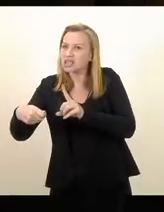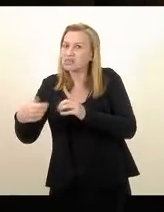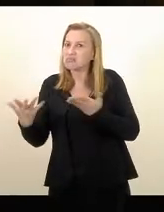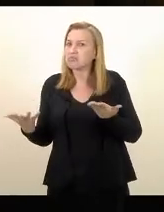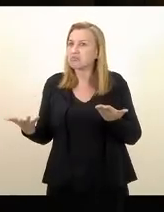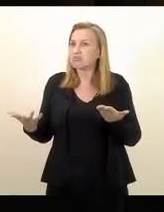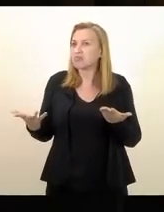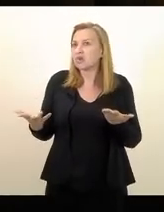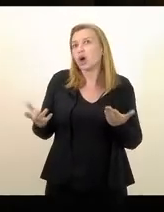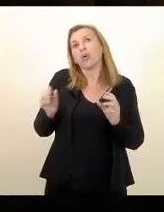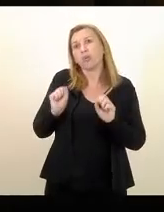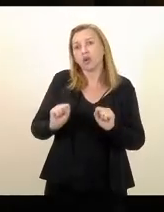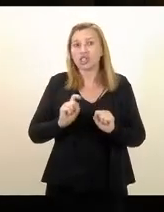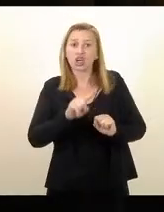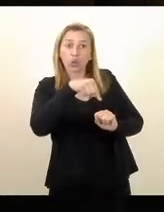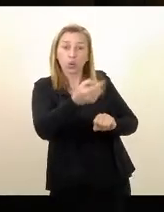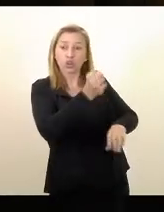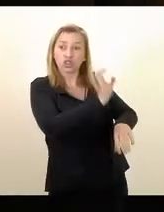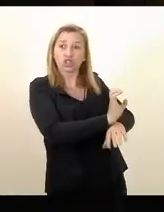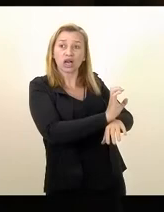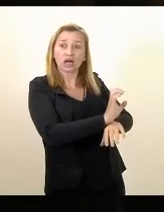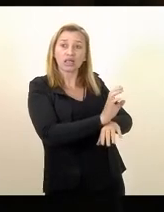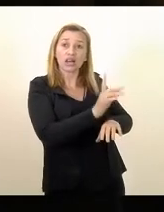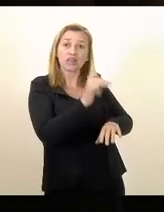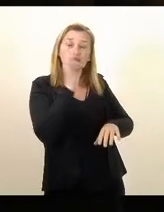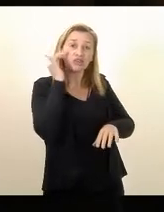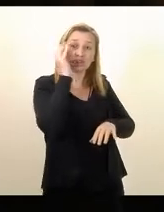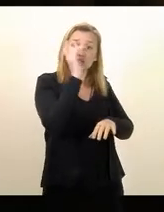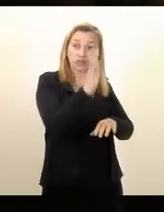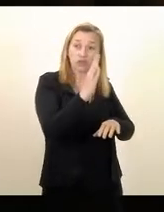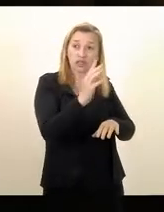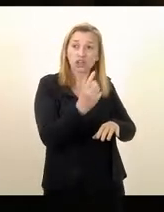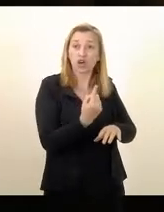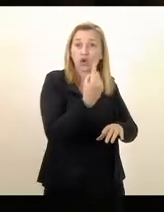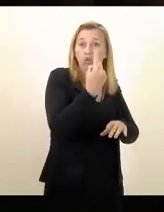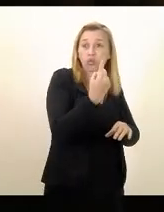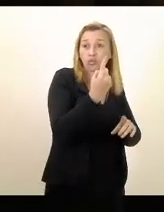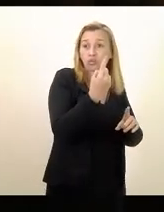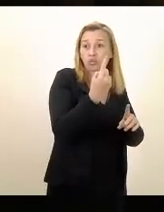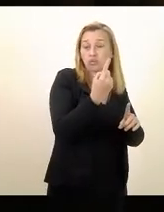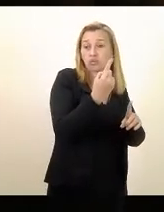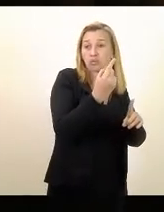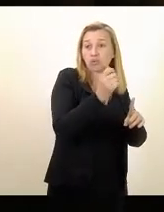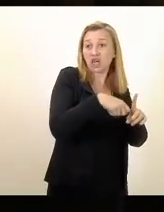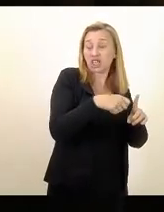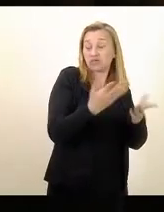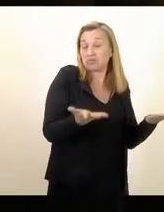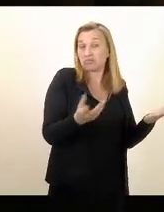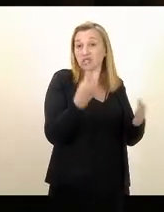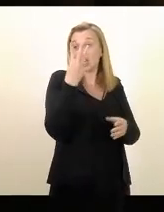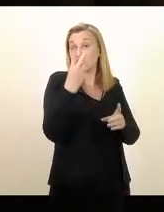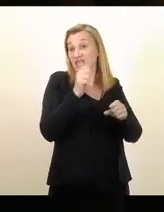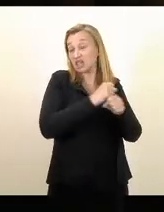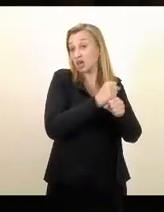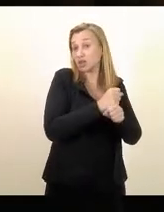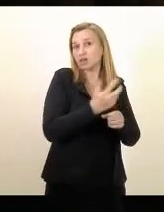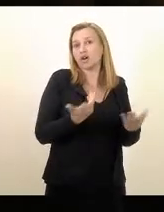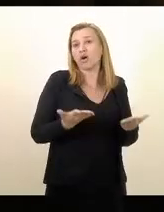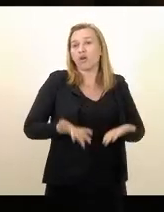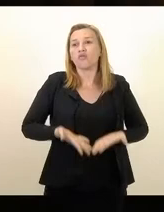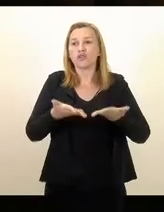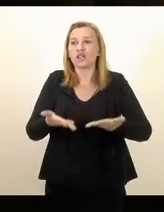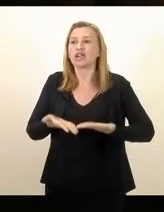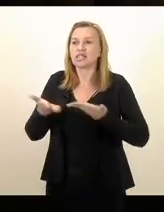anos pode ser que em outro estado a filosofia entre durante um semestre ao longo de três anos serão oferecidos